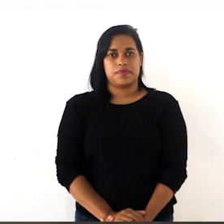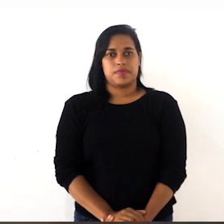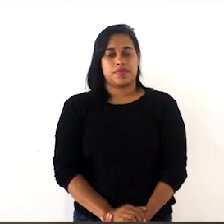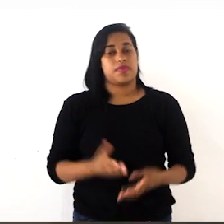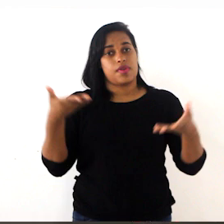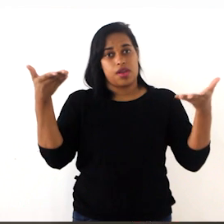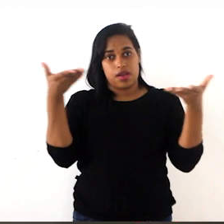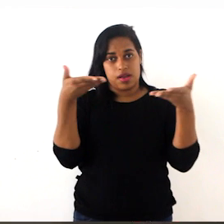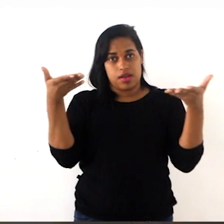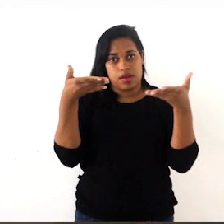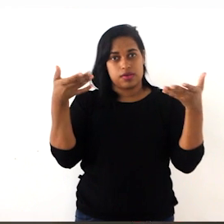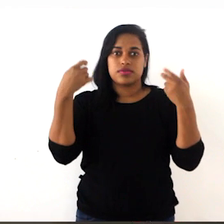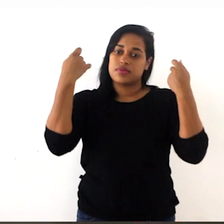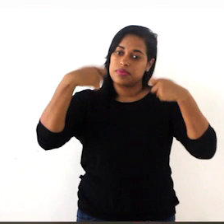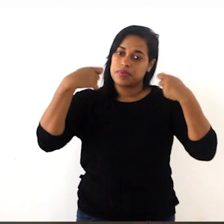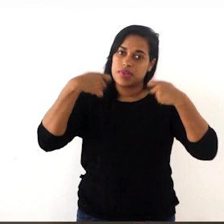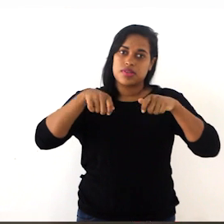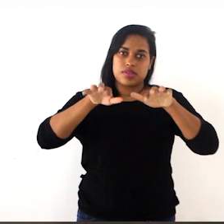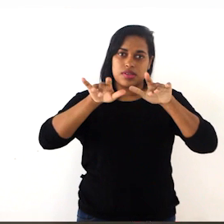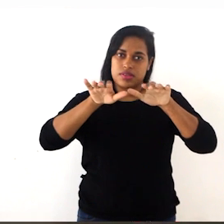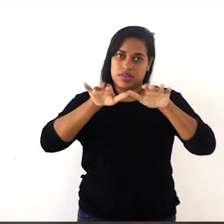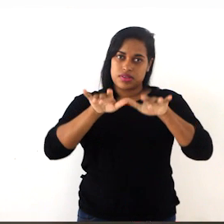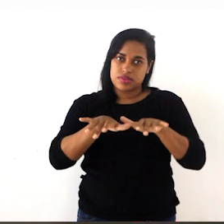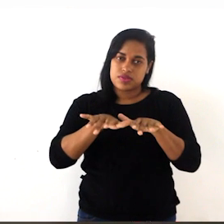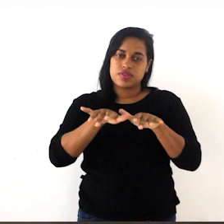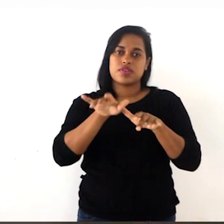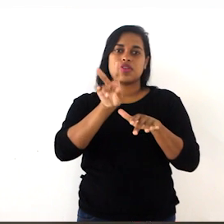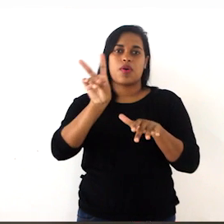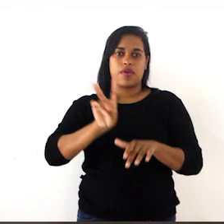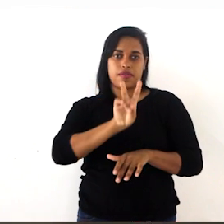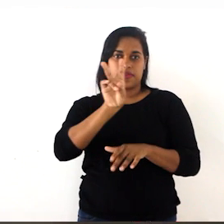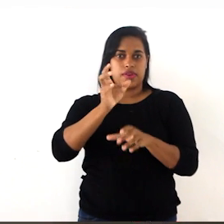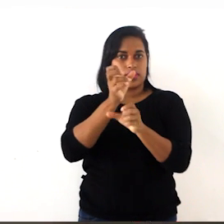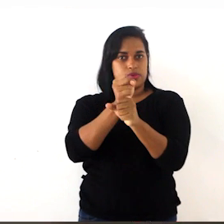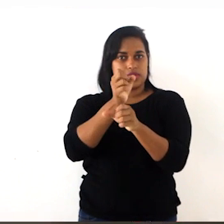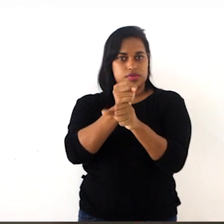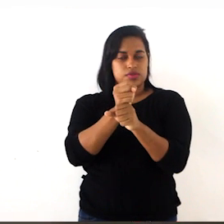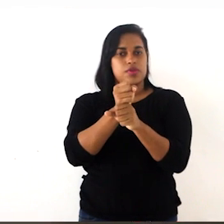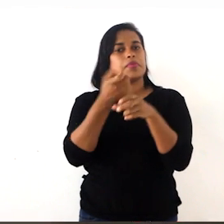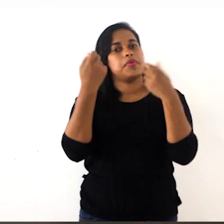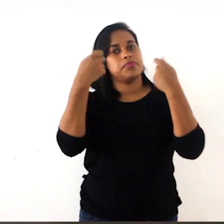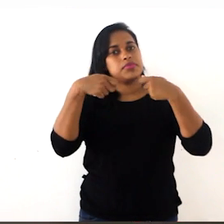Então agora, se a gente precisa escrever o valor da soma, a gente